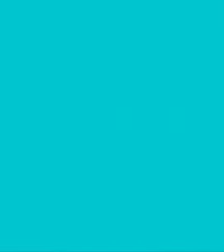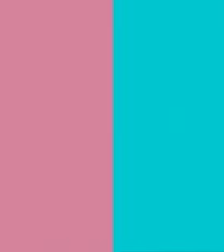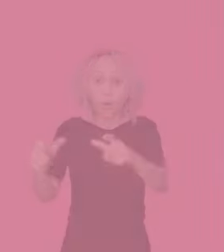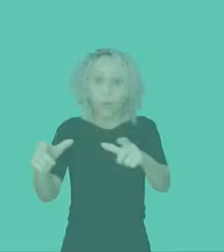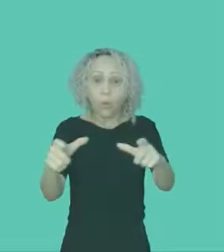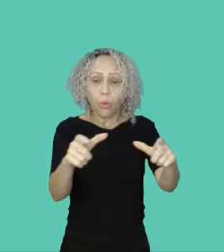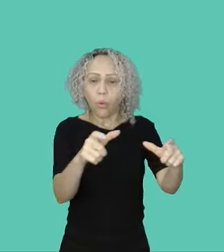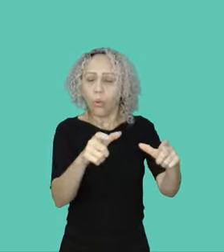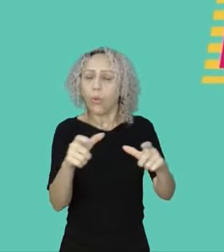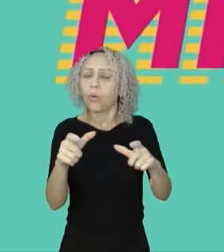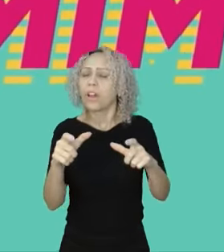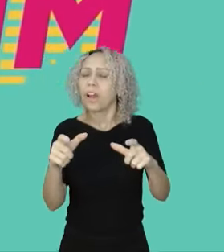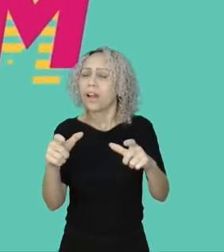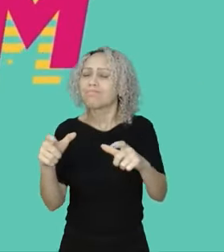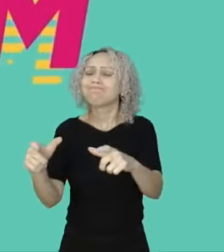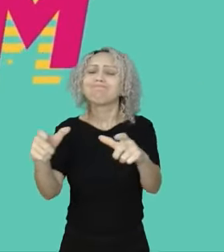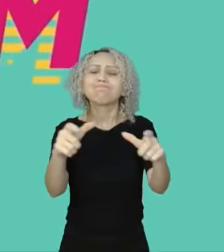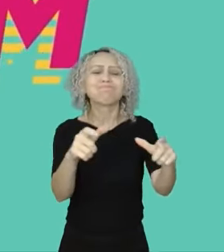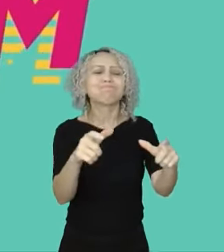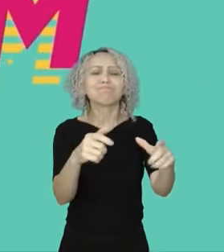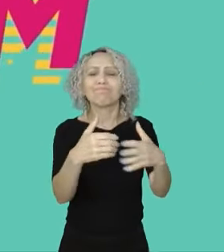O Lugar